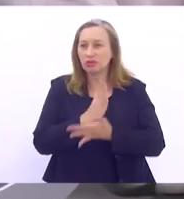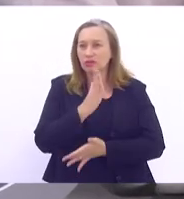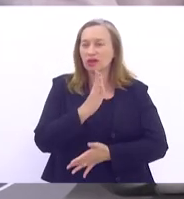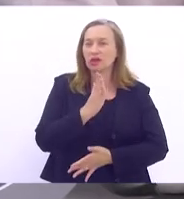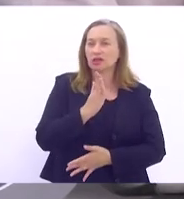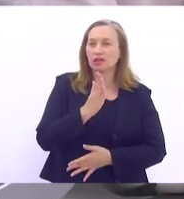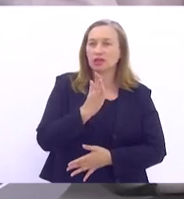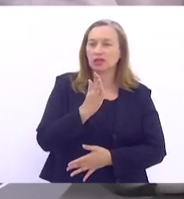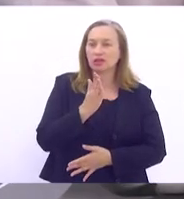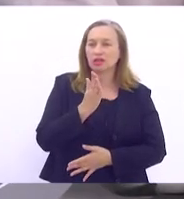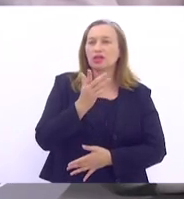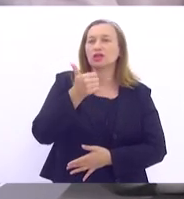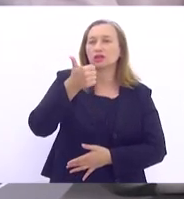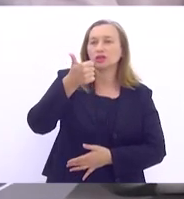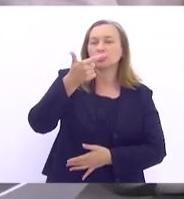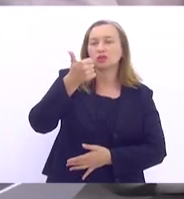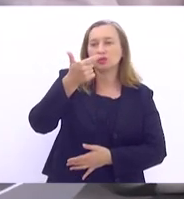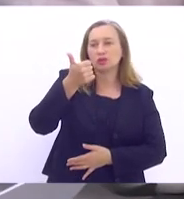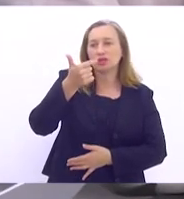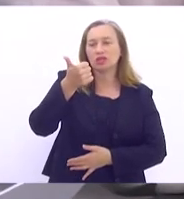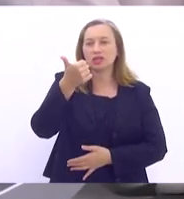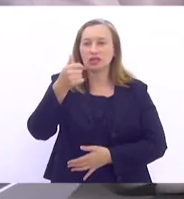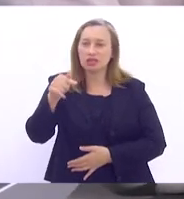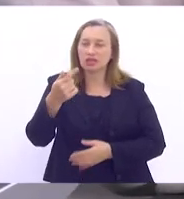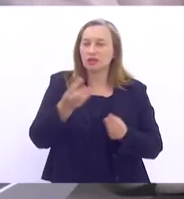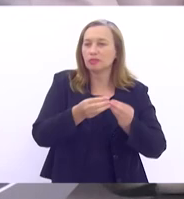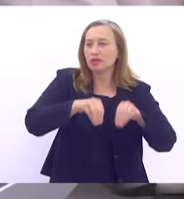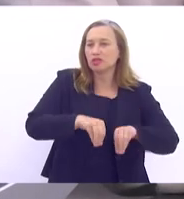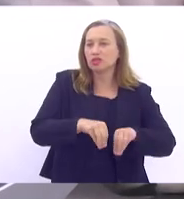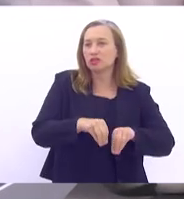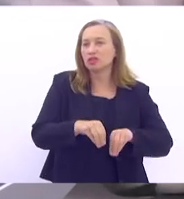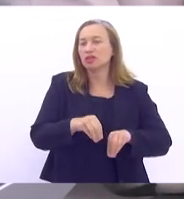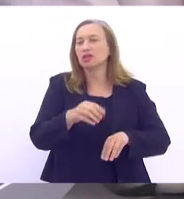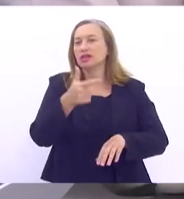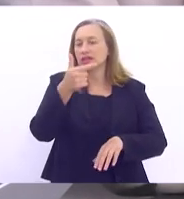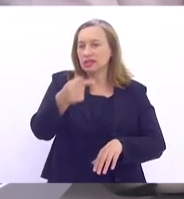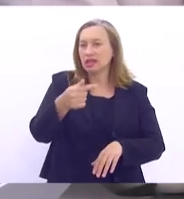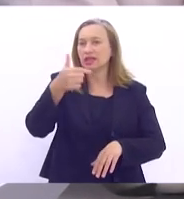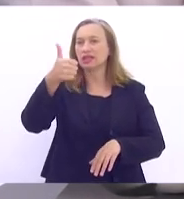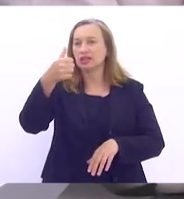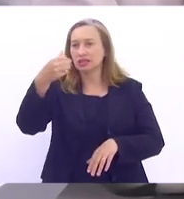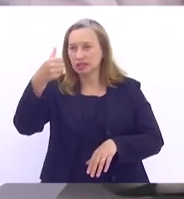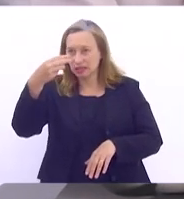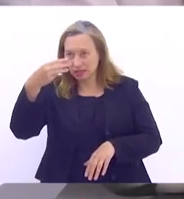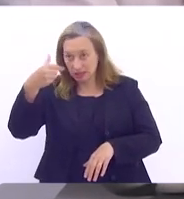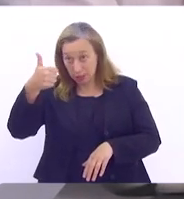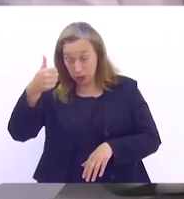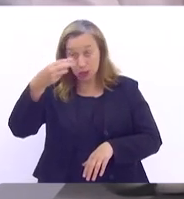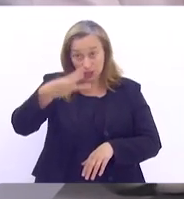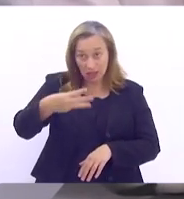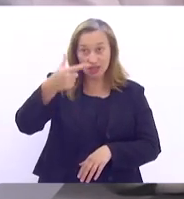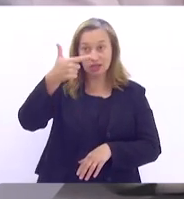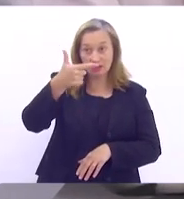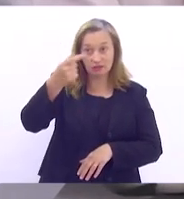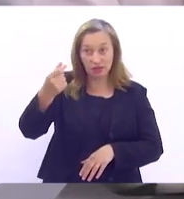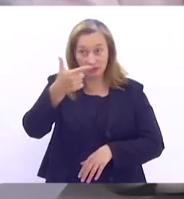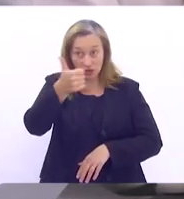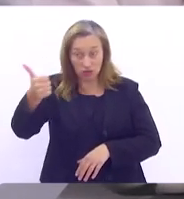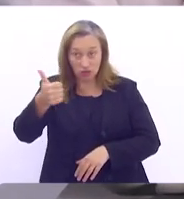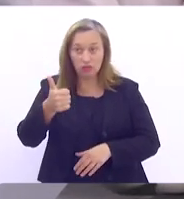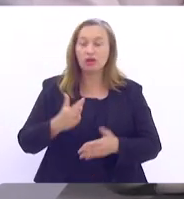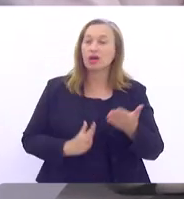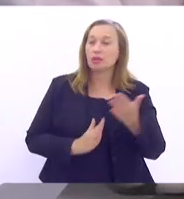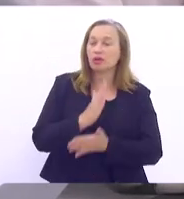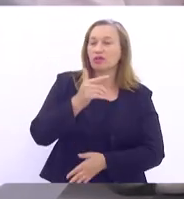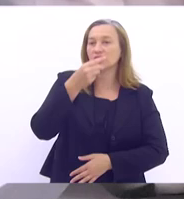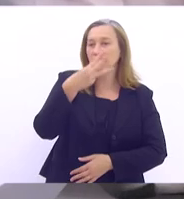subemenda aglutinativas emendas 12 e 17, prejudicadas as emendas 7, 13 e 21 pela aprovação com subemenda aglutinativa das